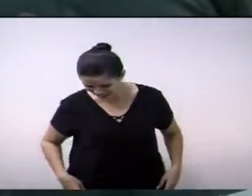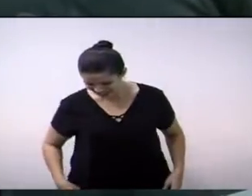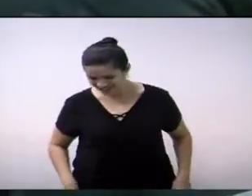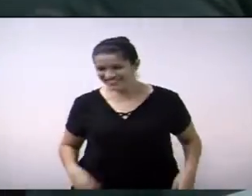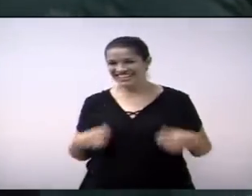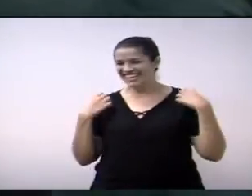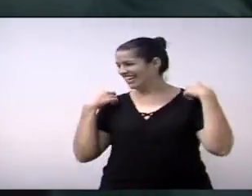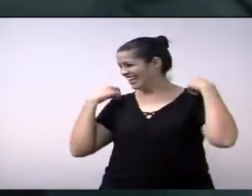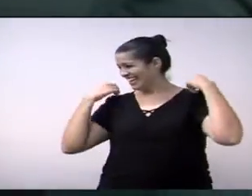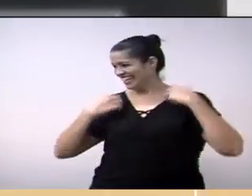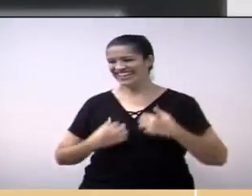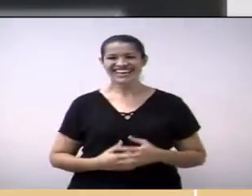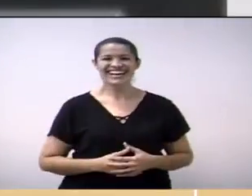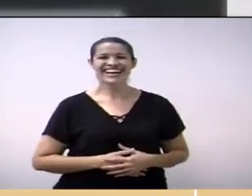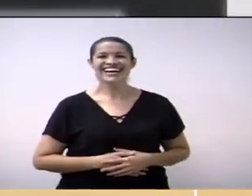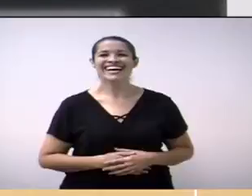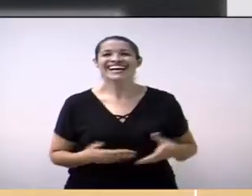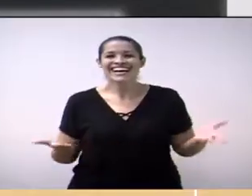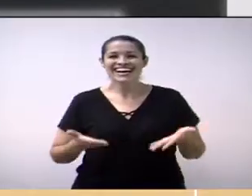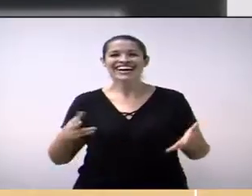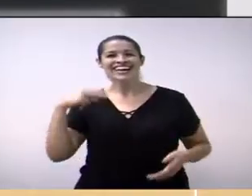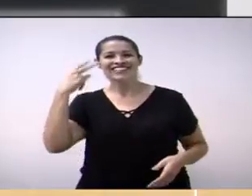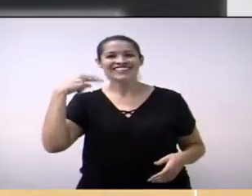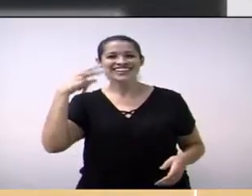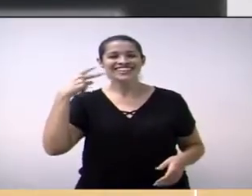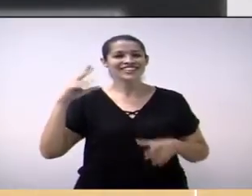Com a palavra, vereador Zé Coco.